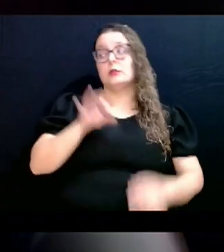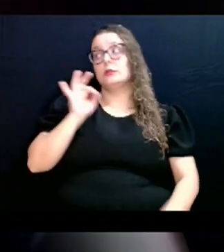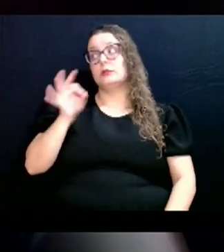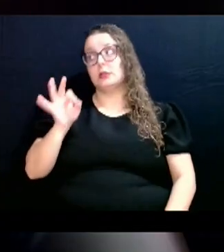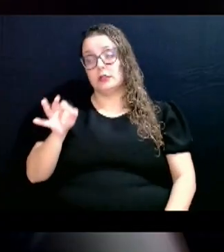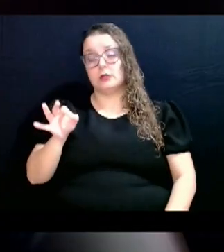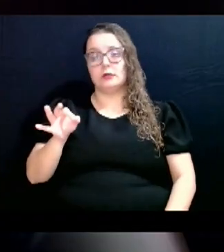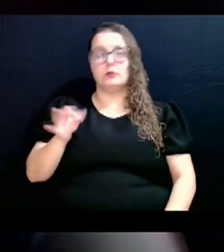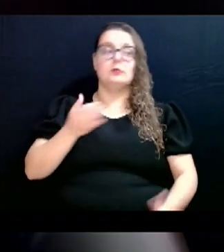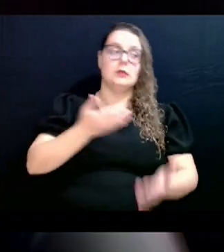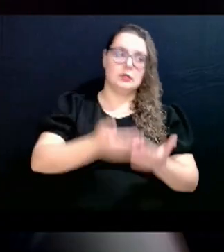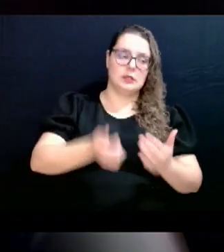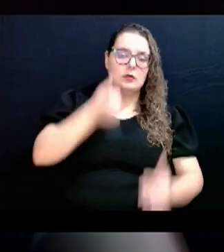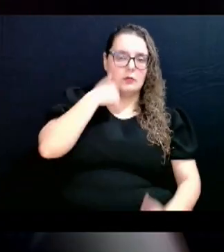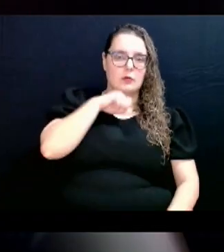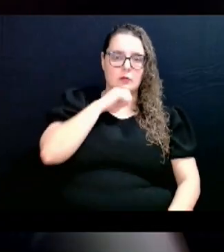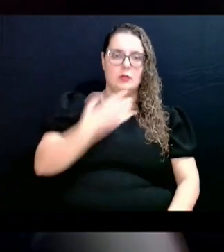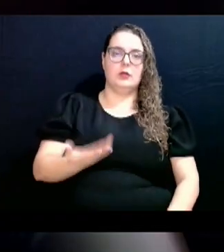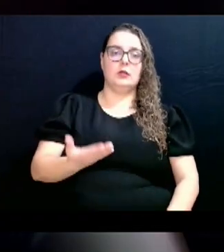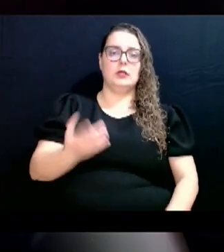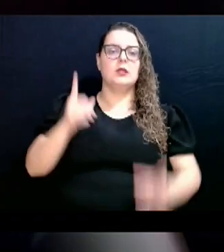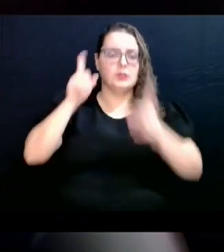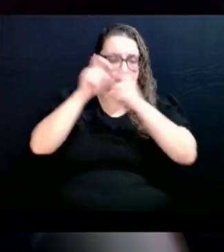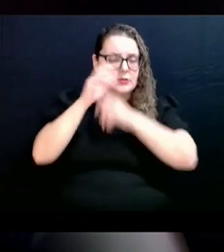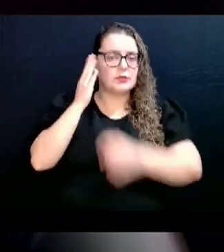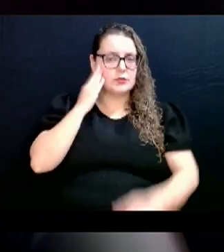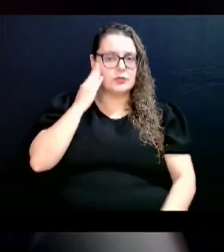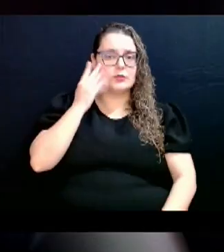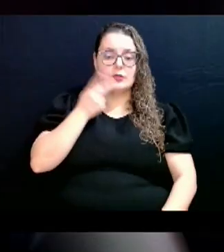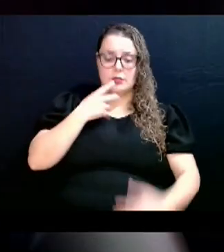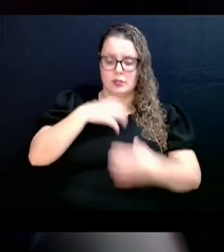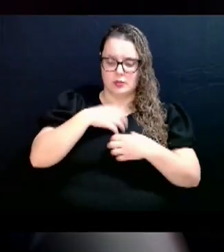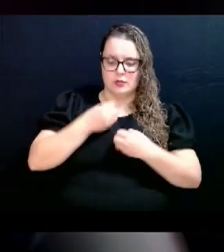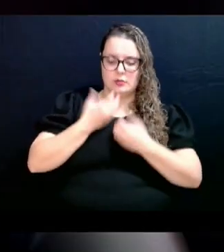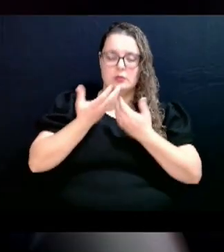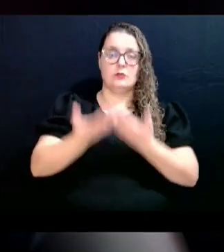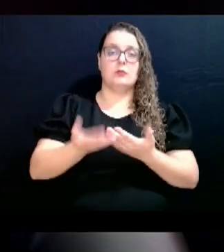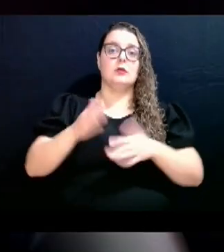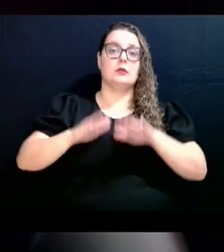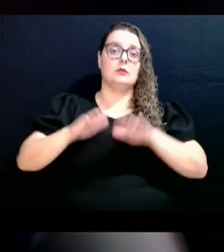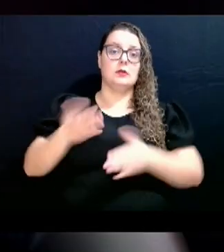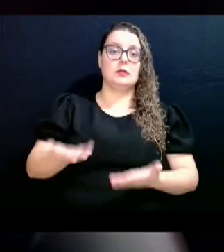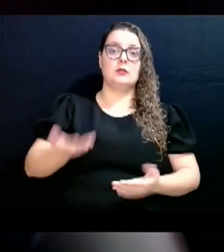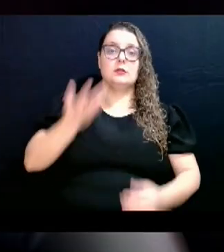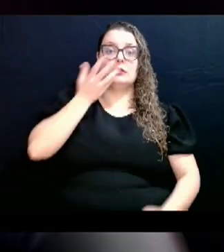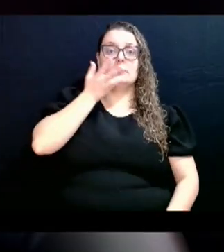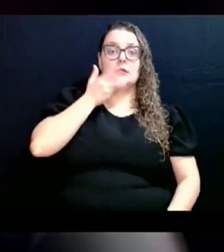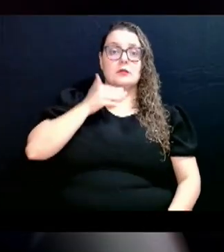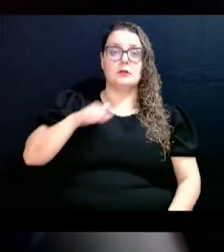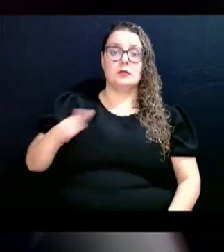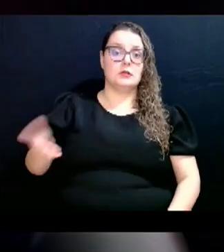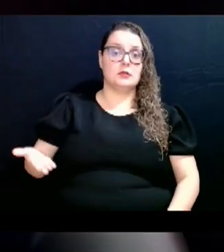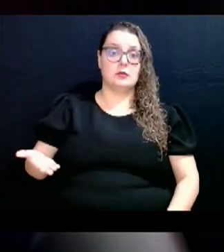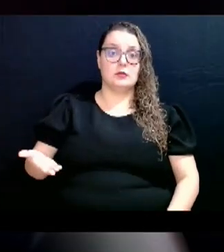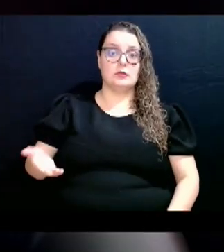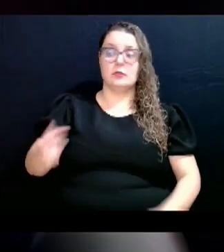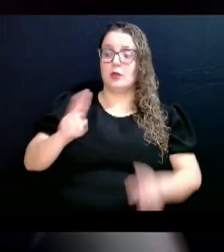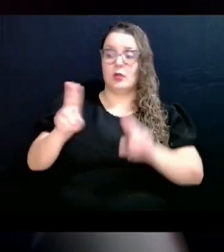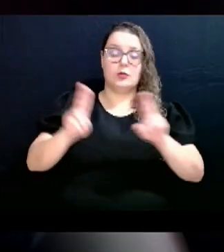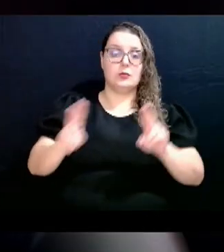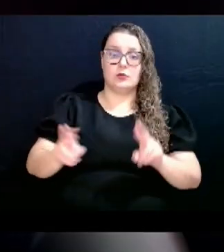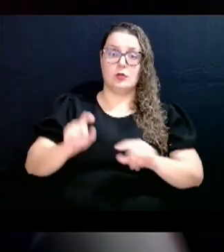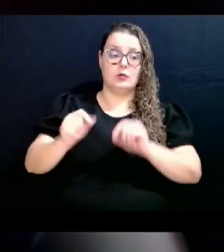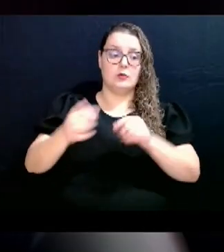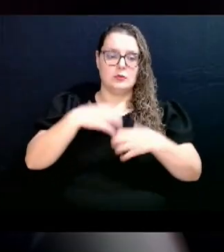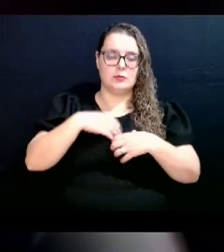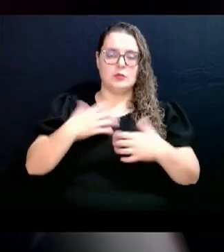ela entender e também falar os sentimentos dela, porque muitas vezes a criança não sabe dar nome ao que está sentindo, mas ela